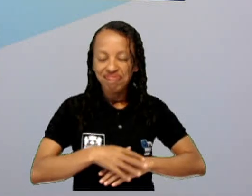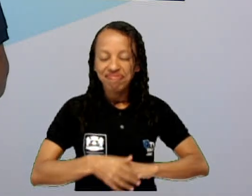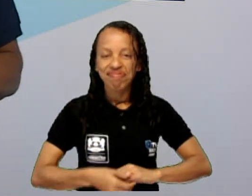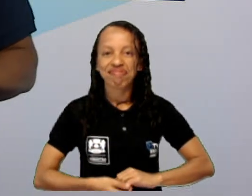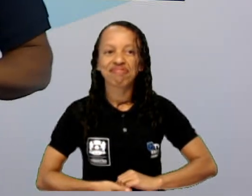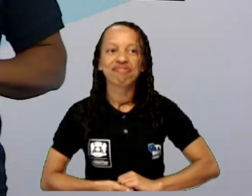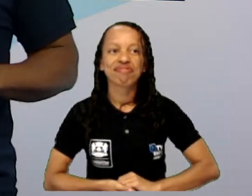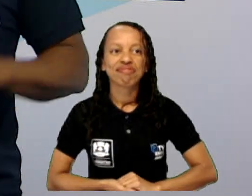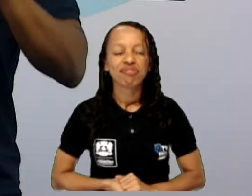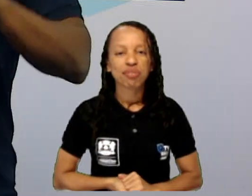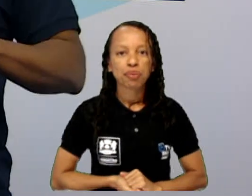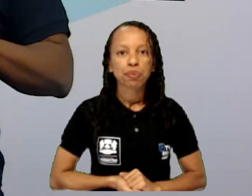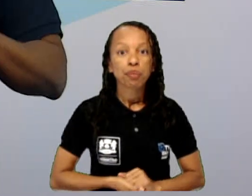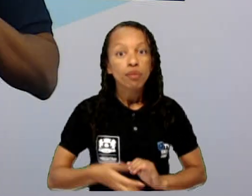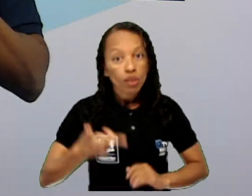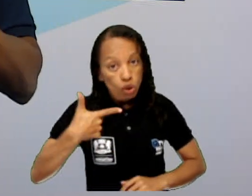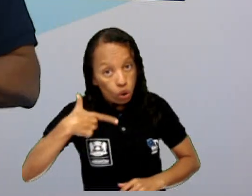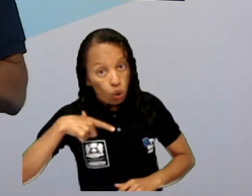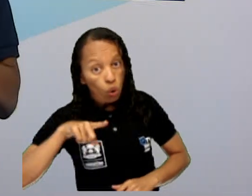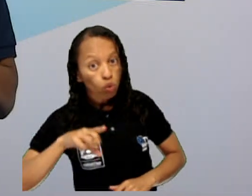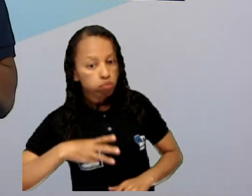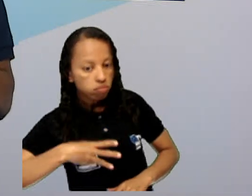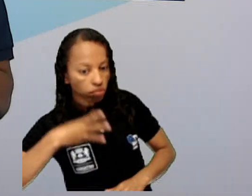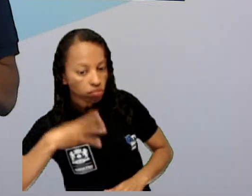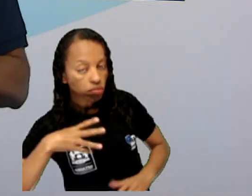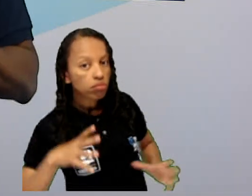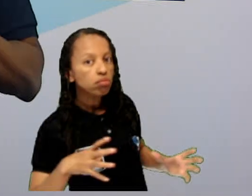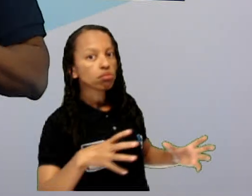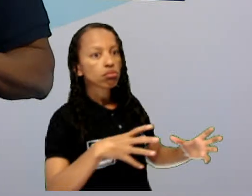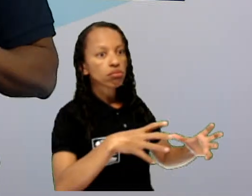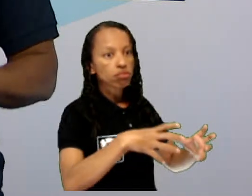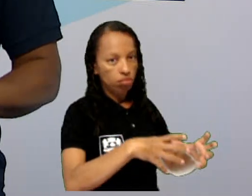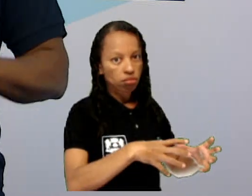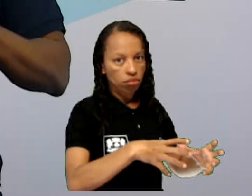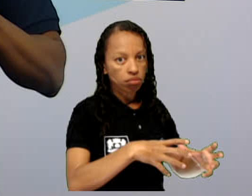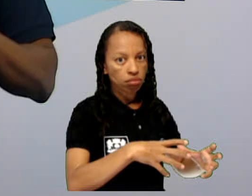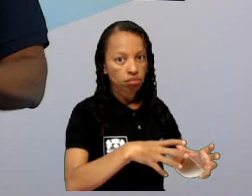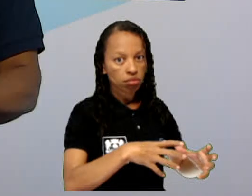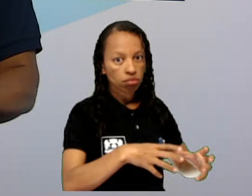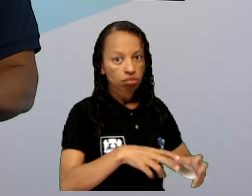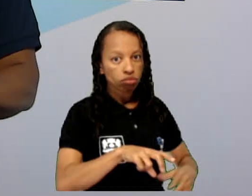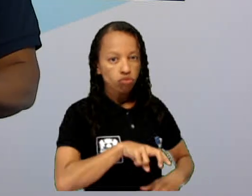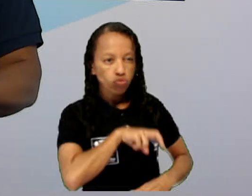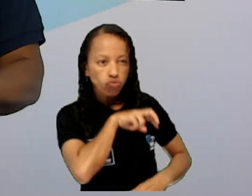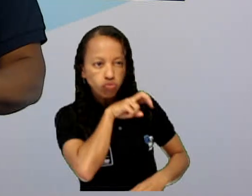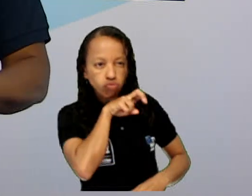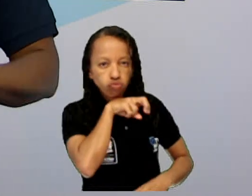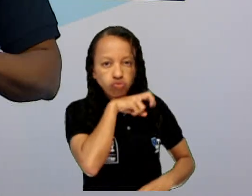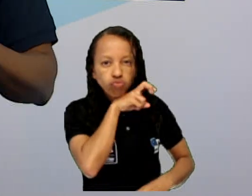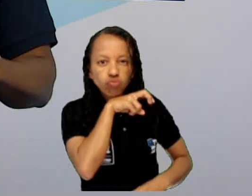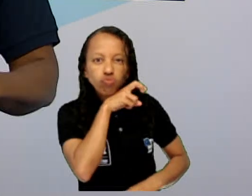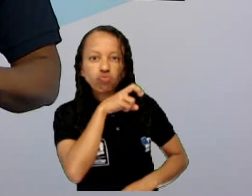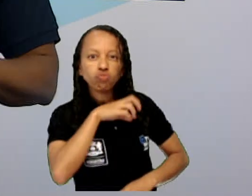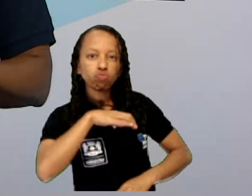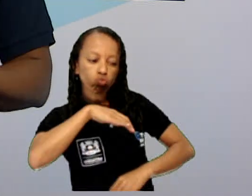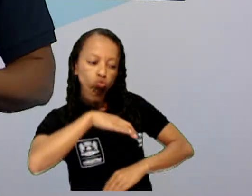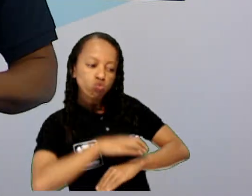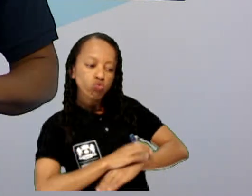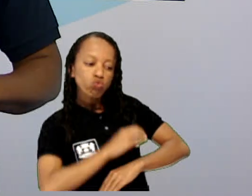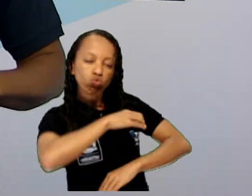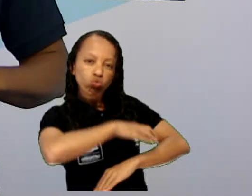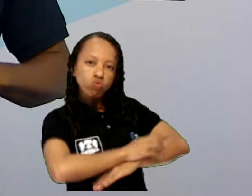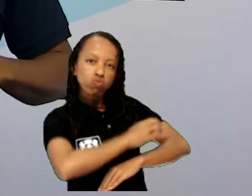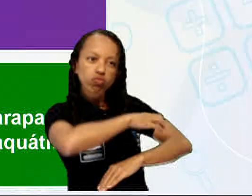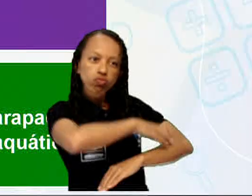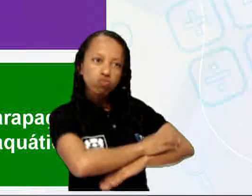pele. O terceiro grande grupo é o grupo dos répteis, né? Conhecemos alguns répteis